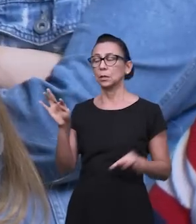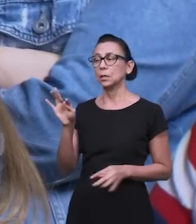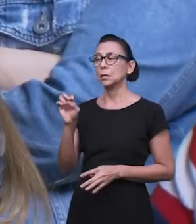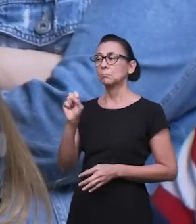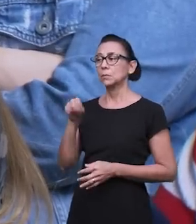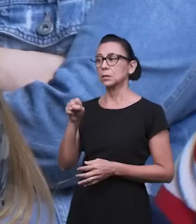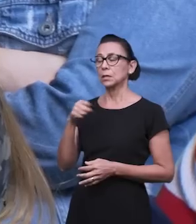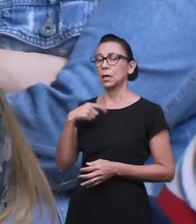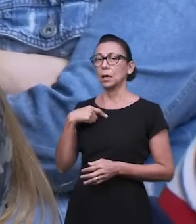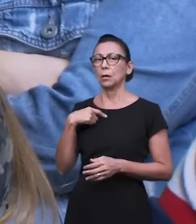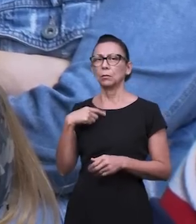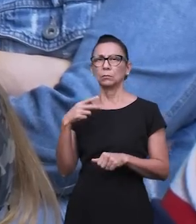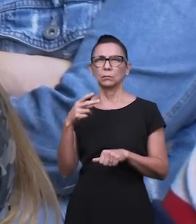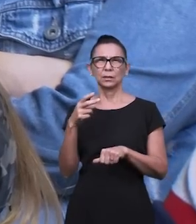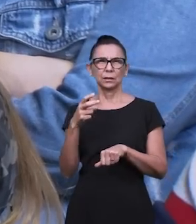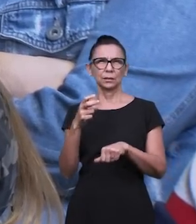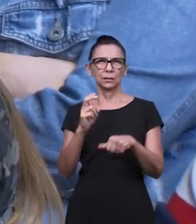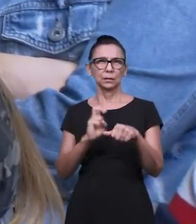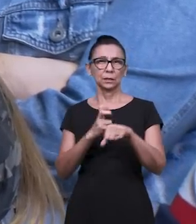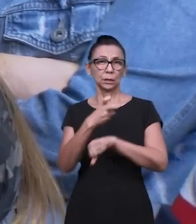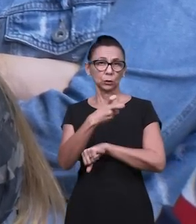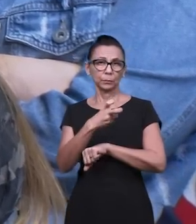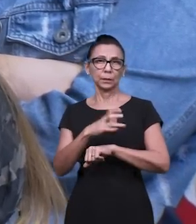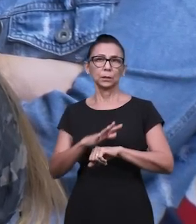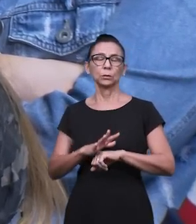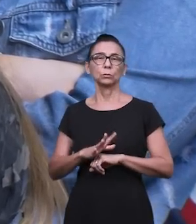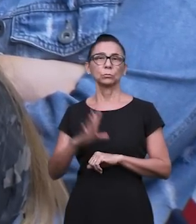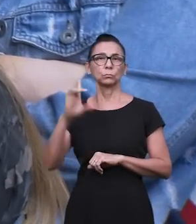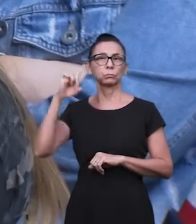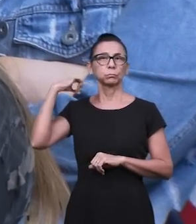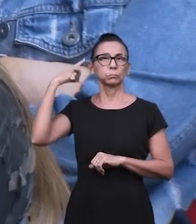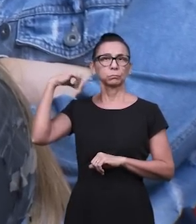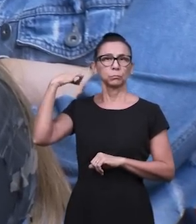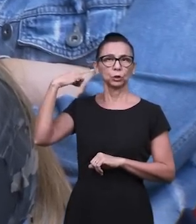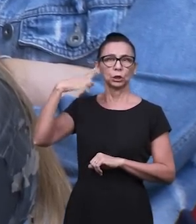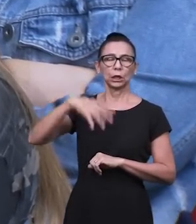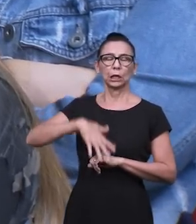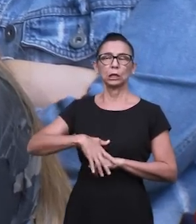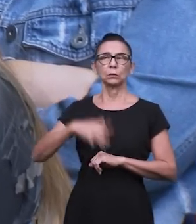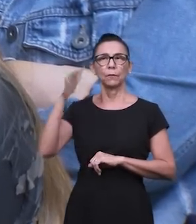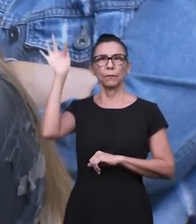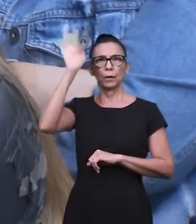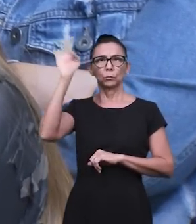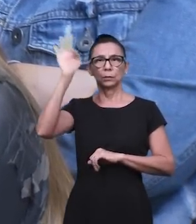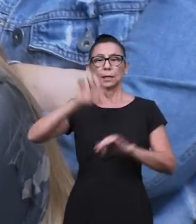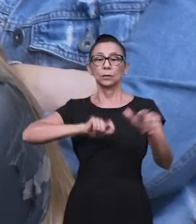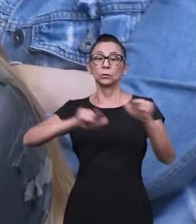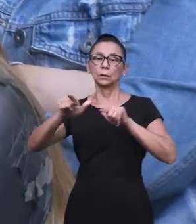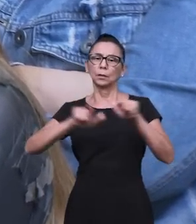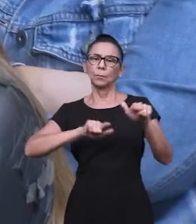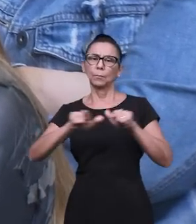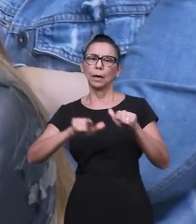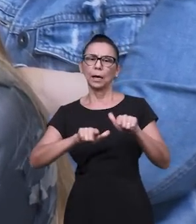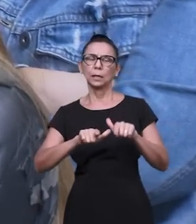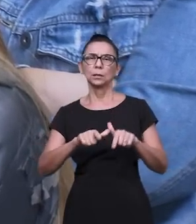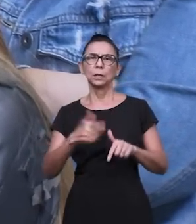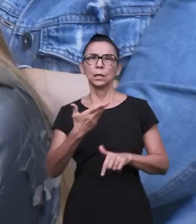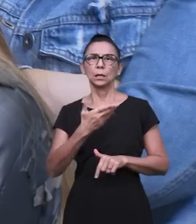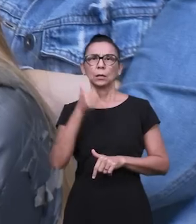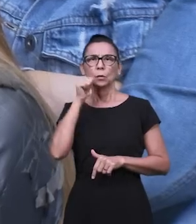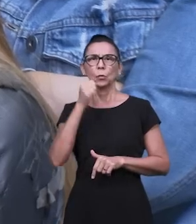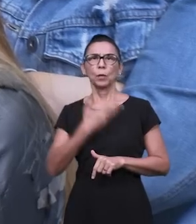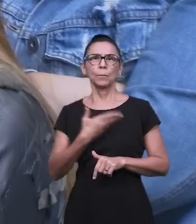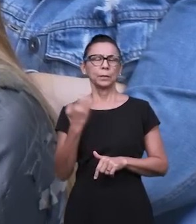faculdade de Direito, no 5º período, eu passei por isso. Eu estava na faculdade fazendo um trabalho e uma colega ali de estudo falou: